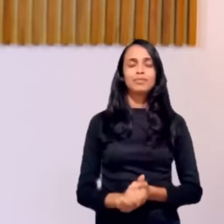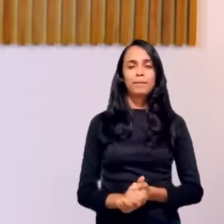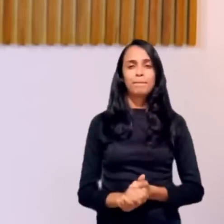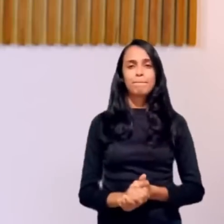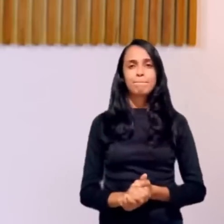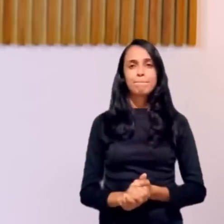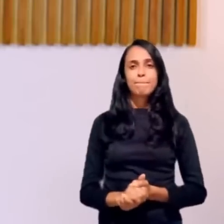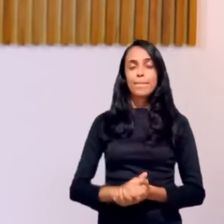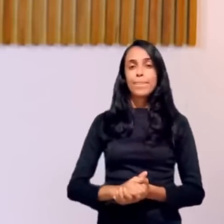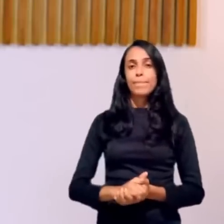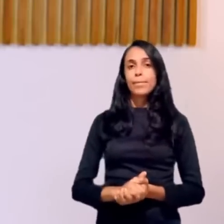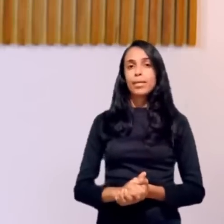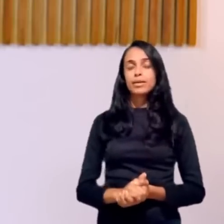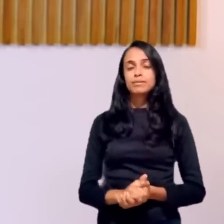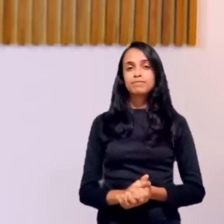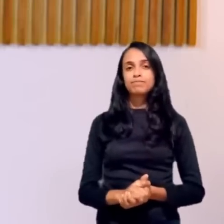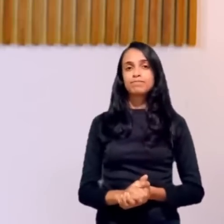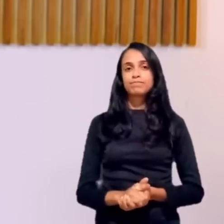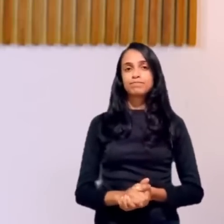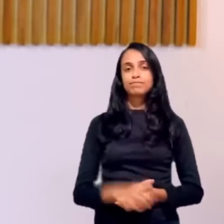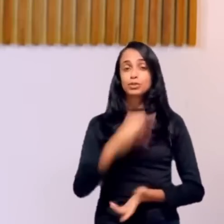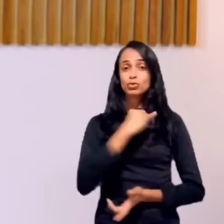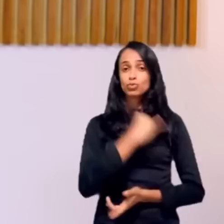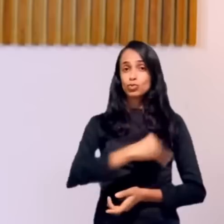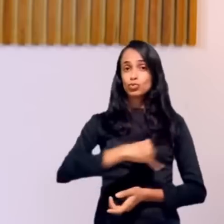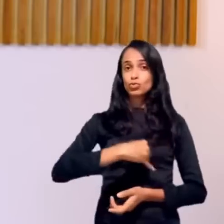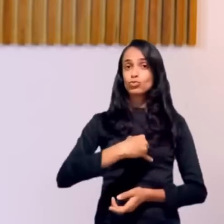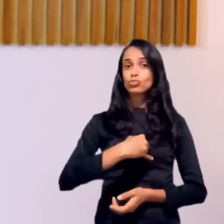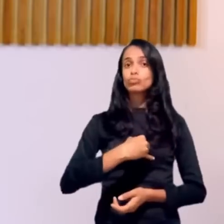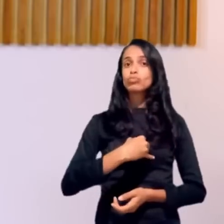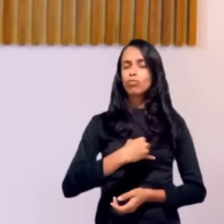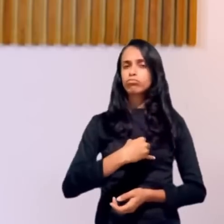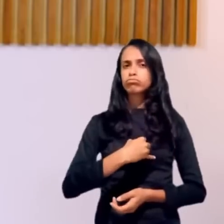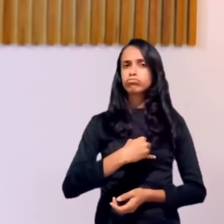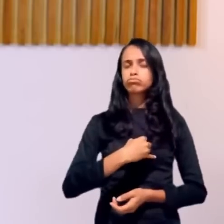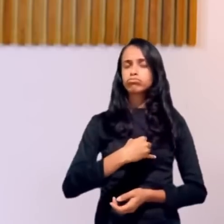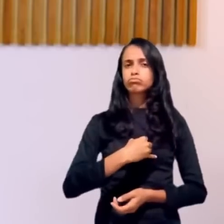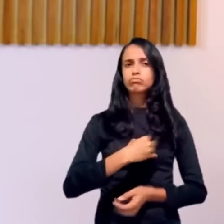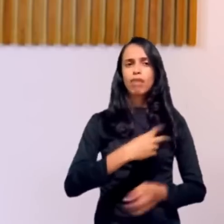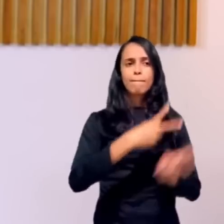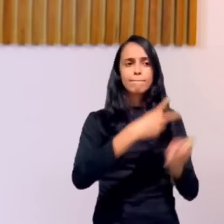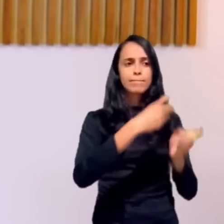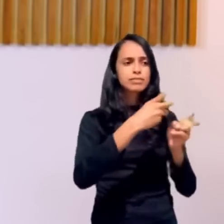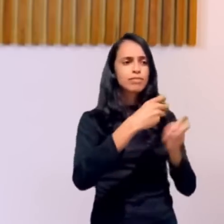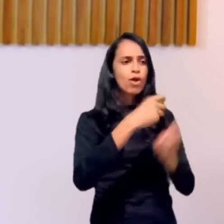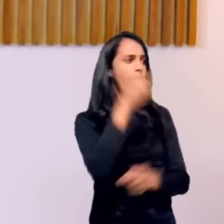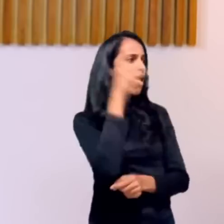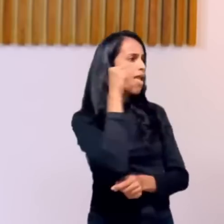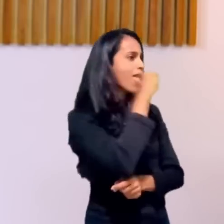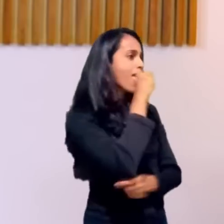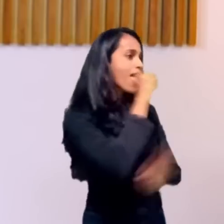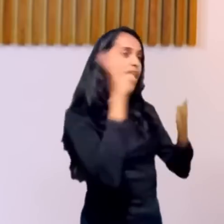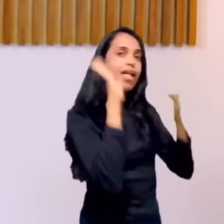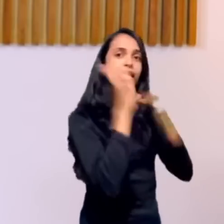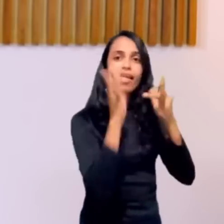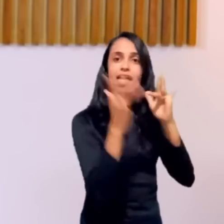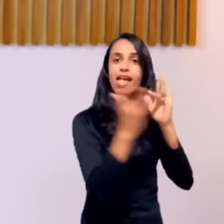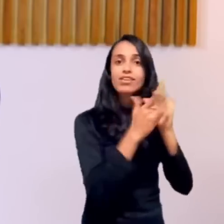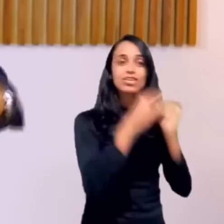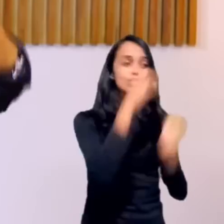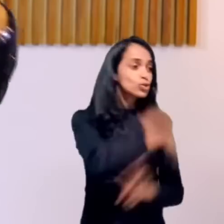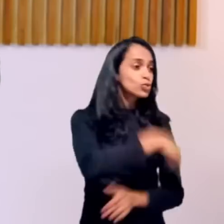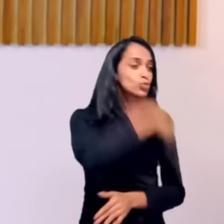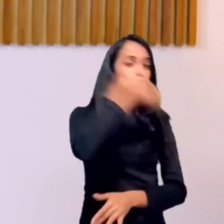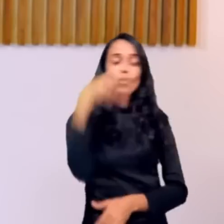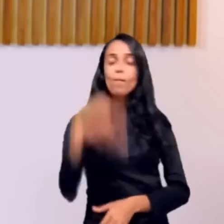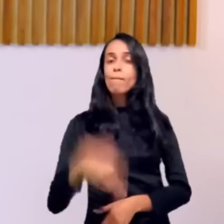João identificou. É o Mestre, é Jesus. Pedro pegou a